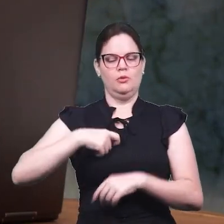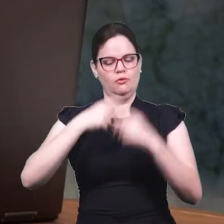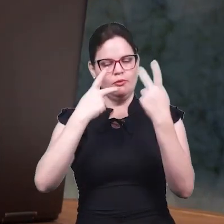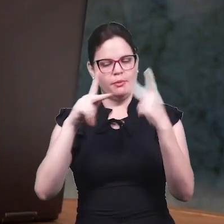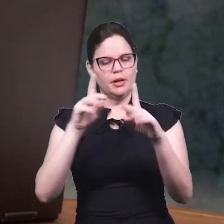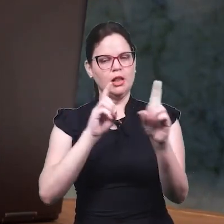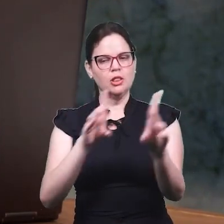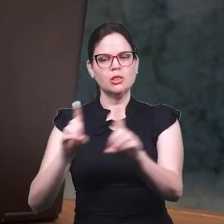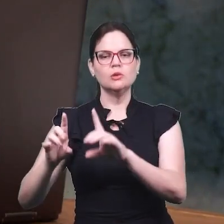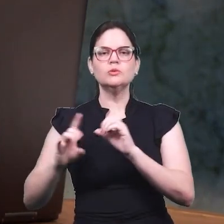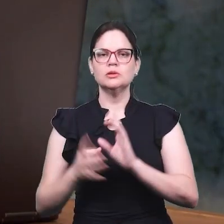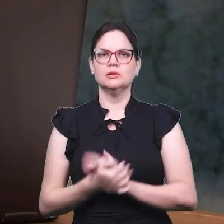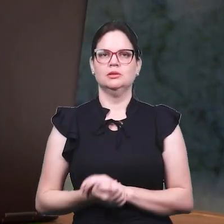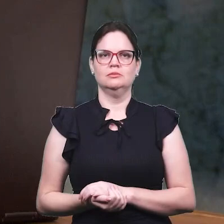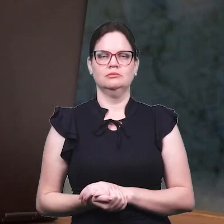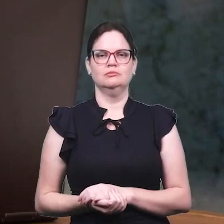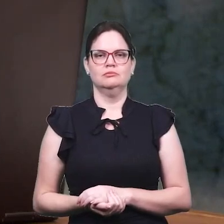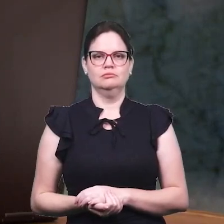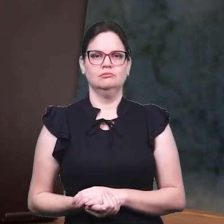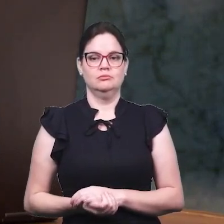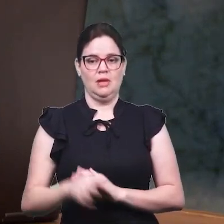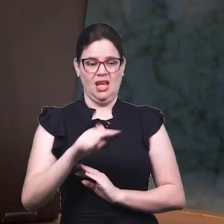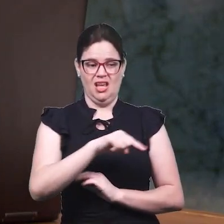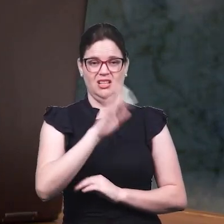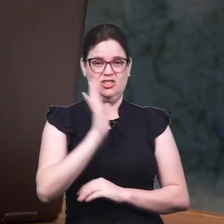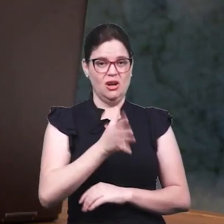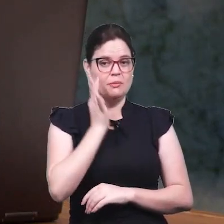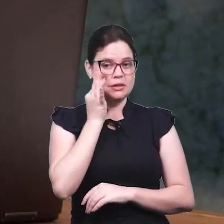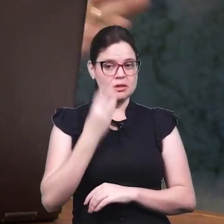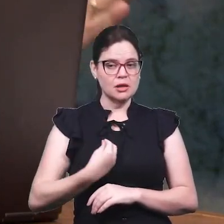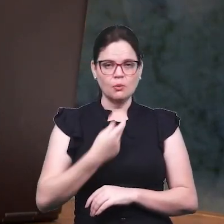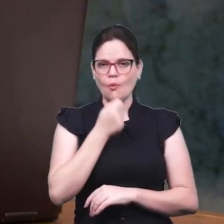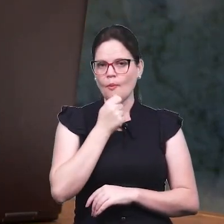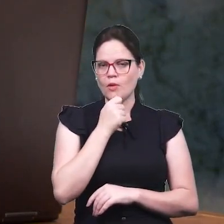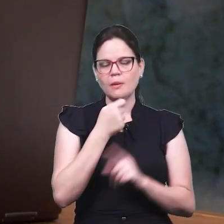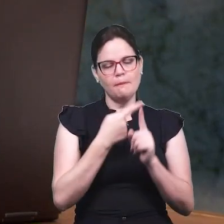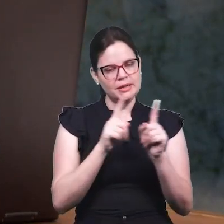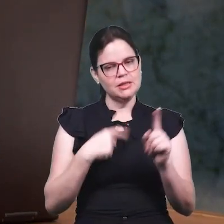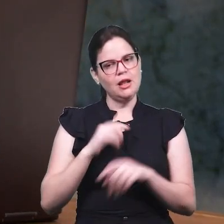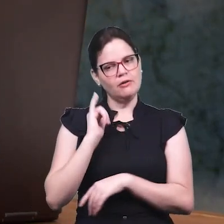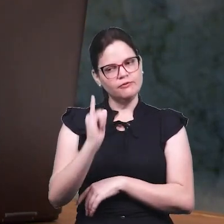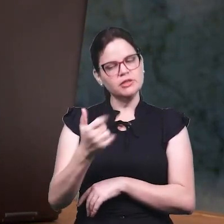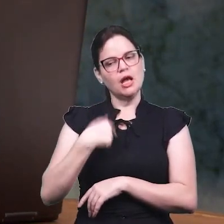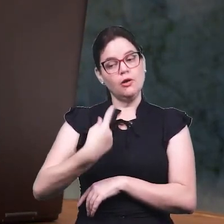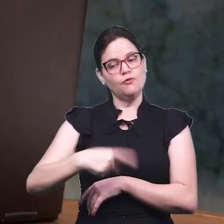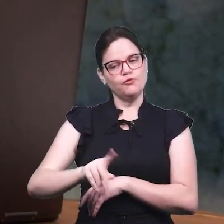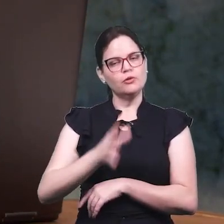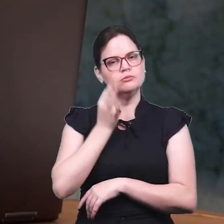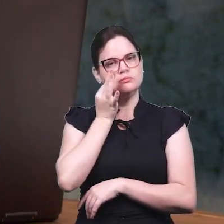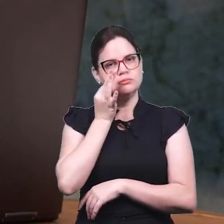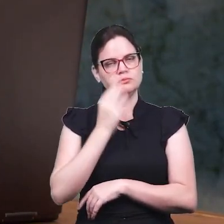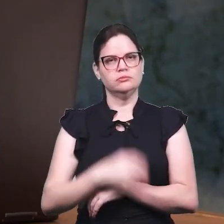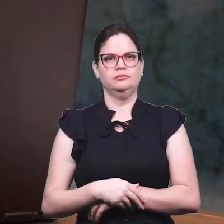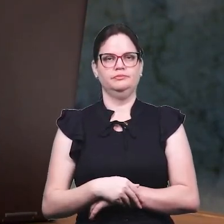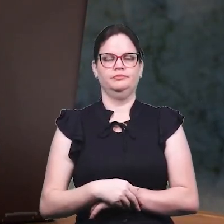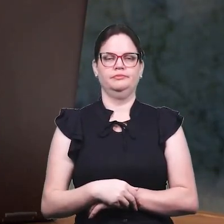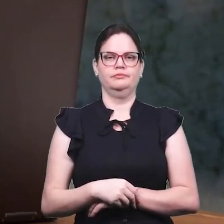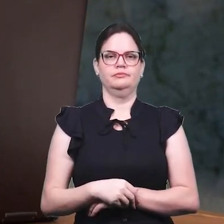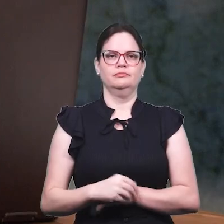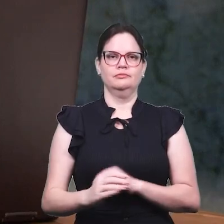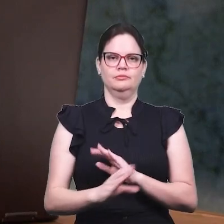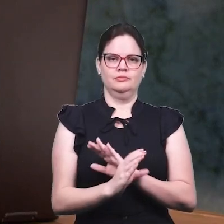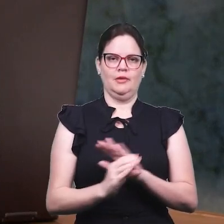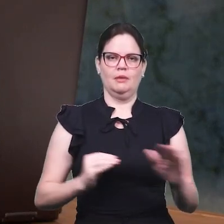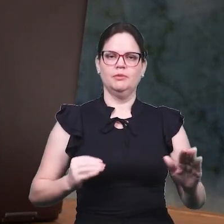o conhecia, senão de nome. Não é? Ele nunca tinha ido lá. E o primeiro